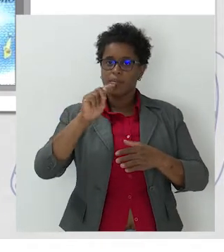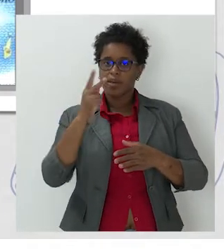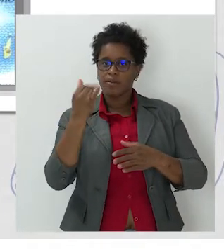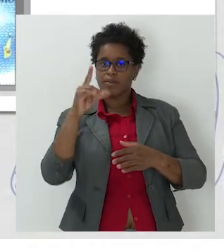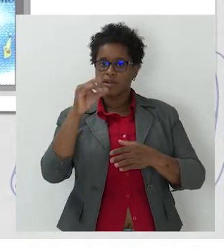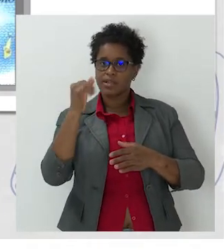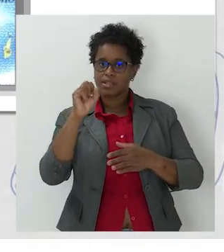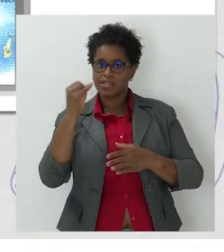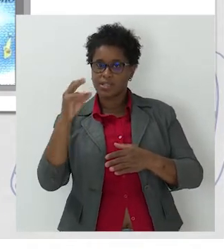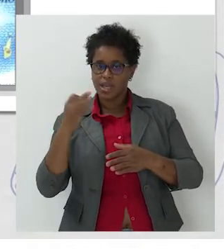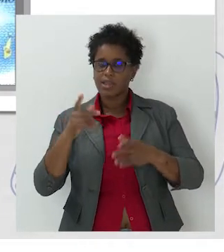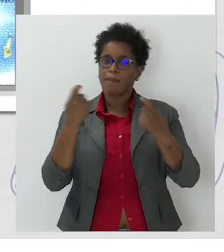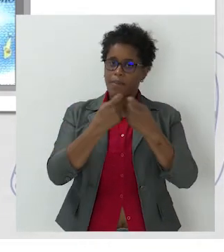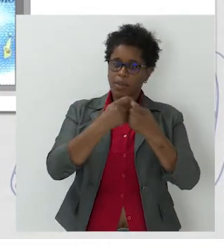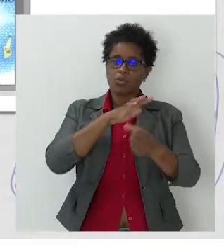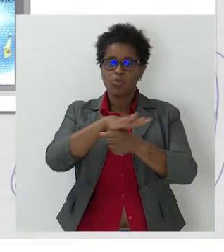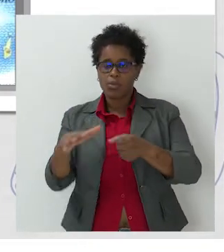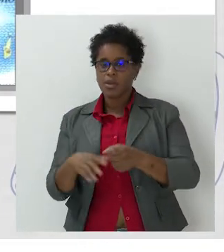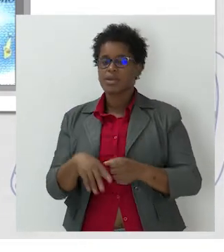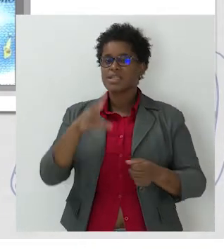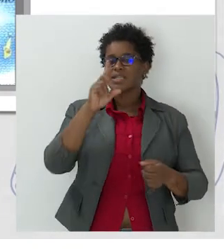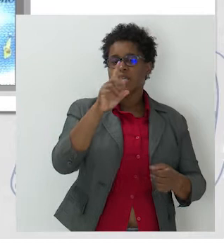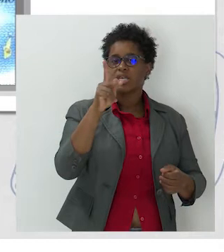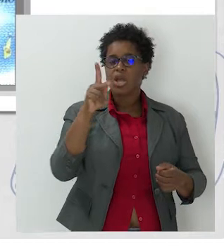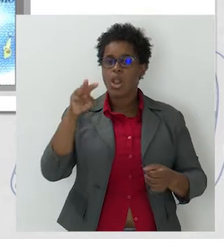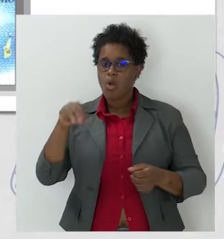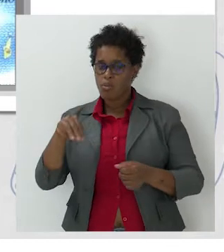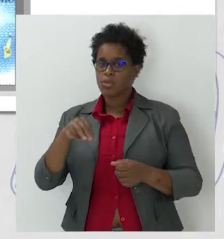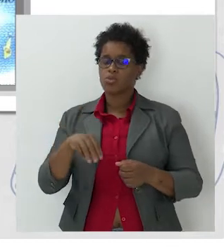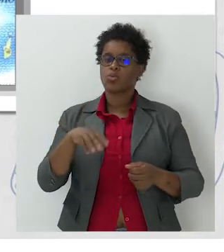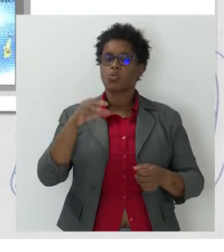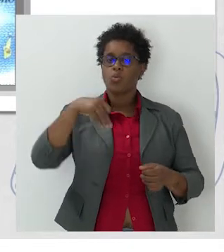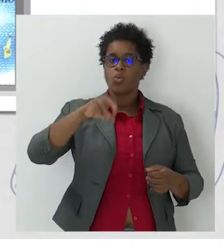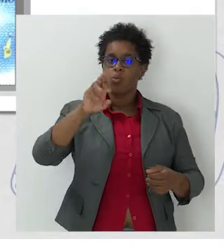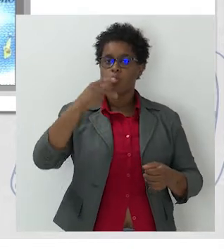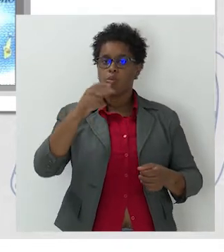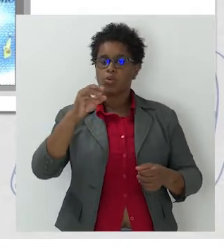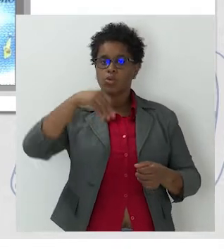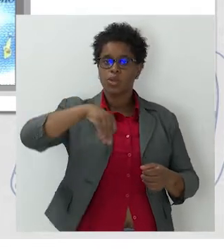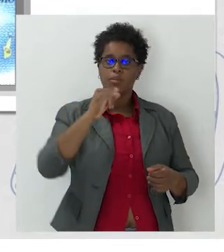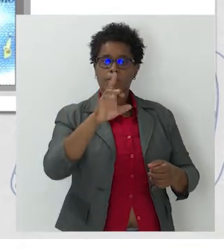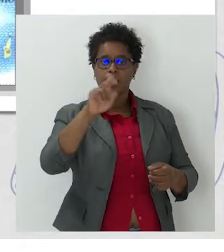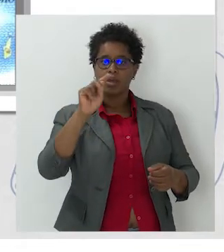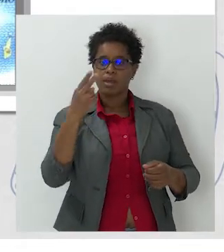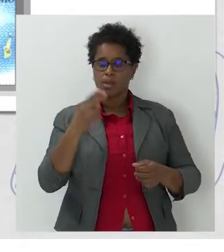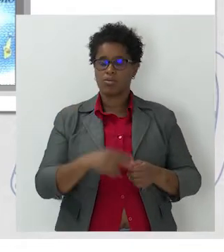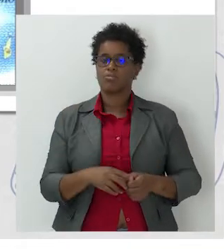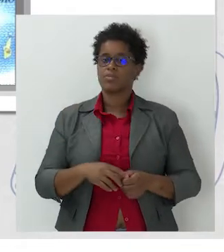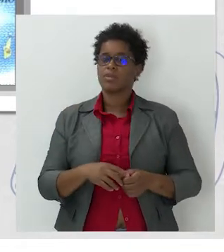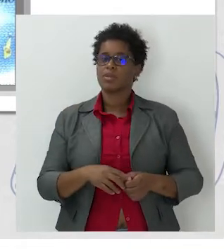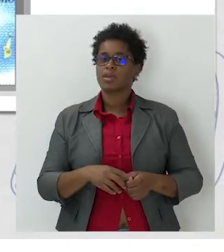próxima do mar, a 6 quilômetros do porto de Pireu, que